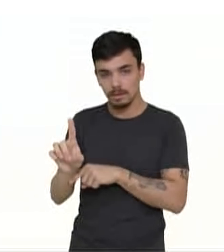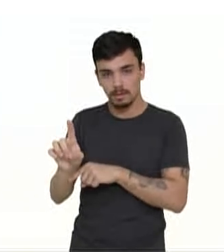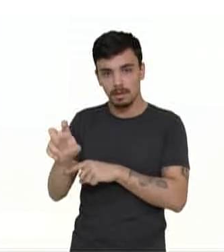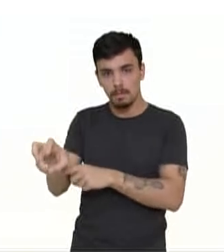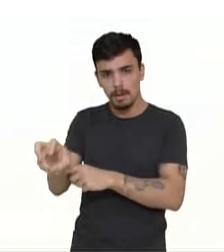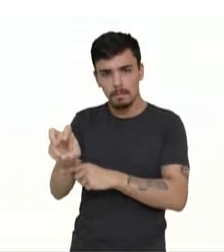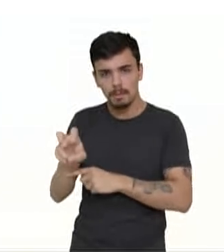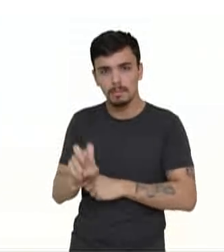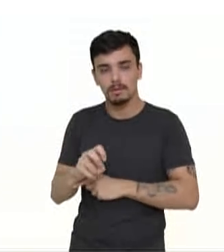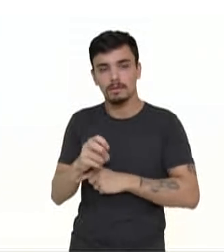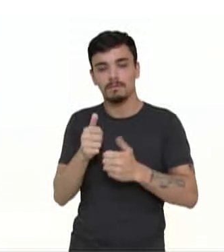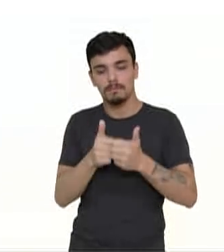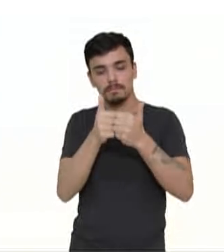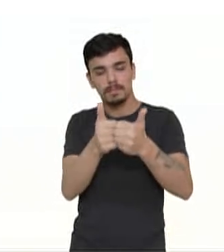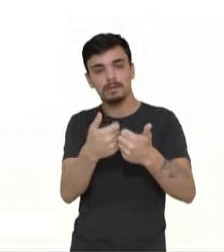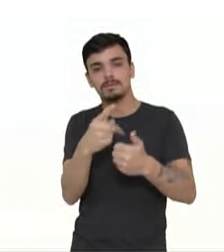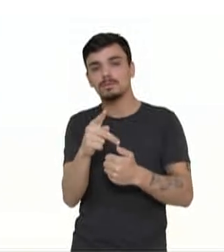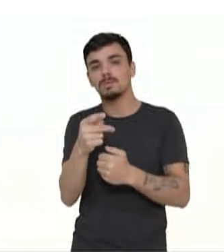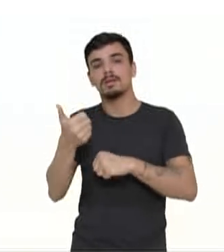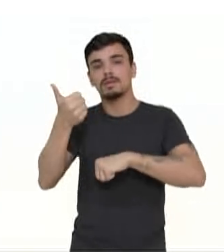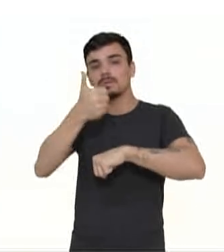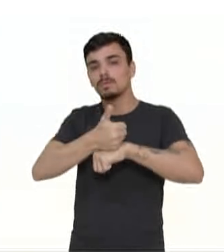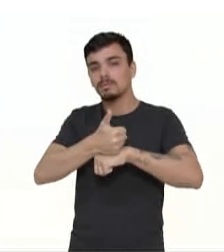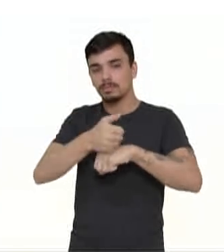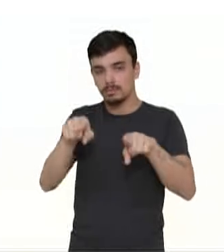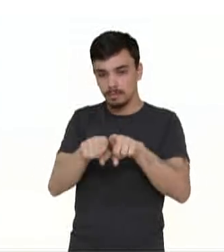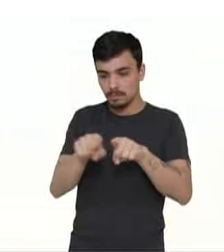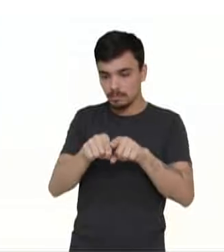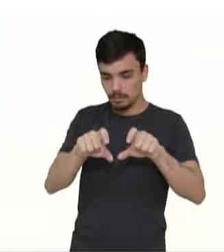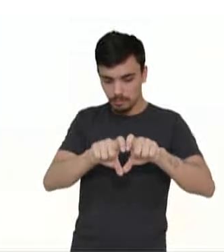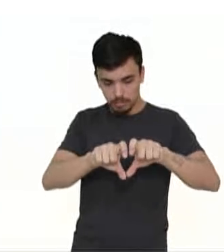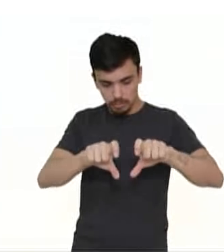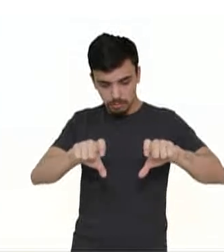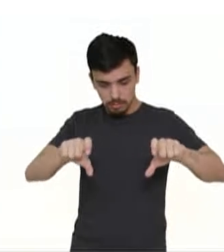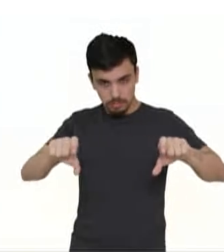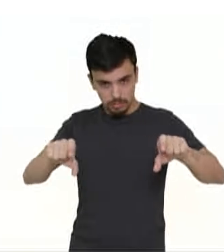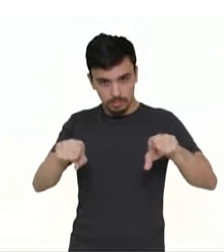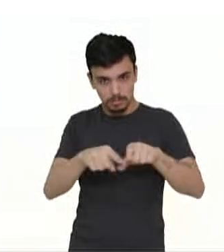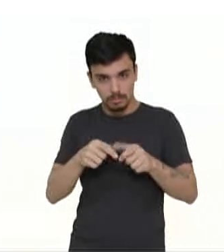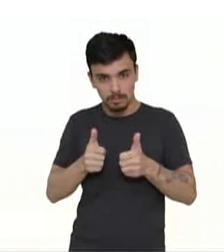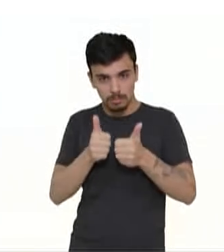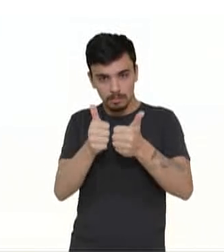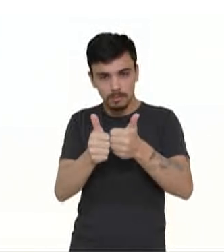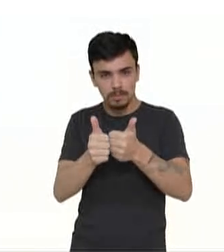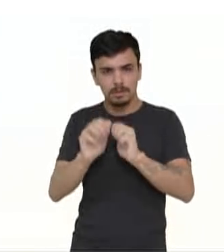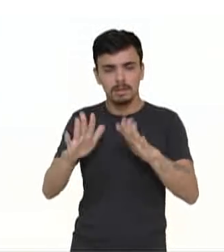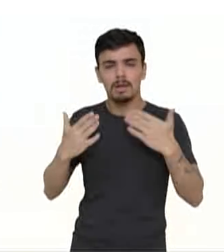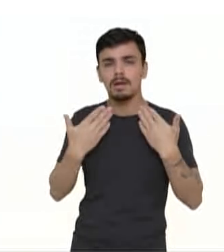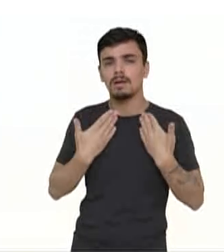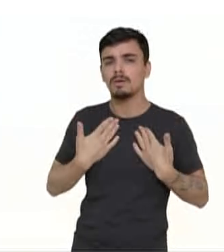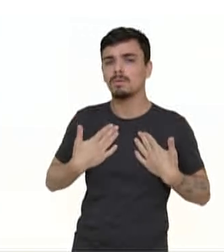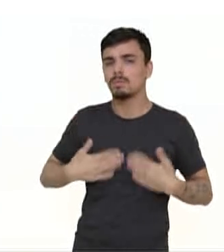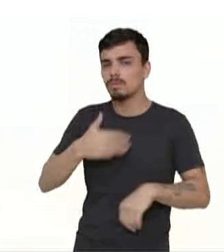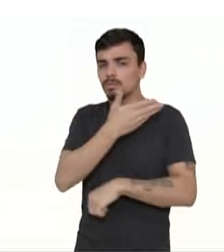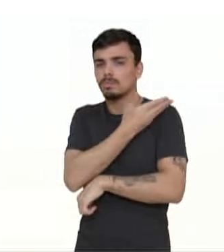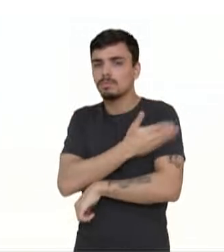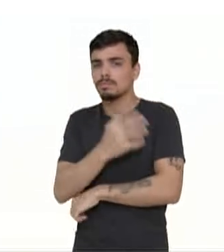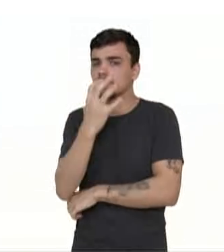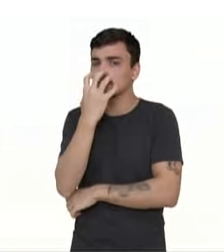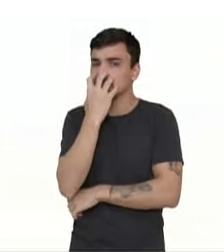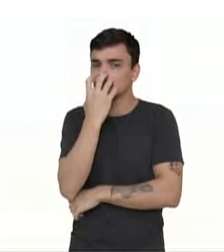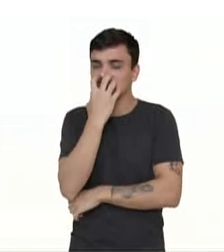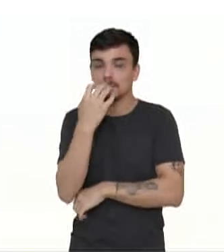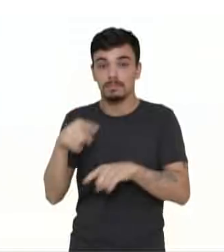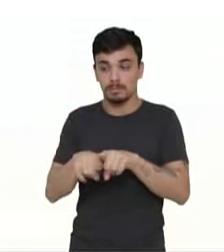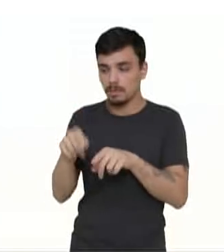à frente de sua dona, arrastando seu comprimento. Desprevenido, acostumado, cachorro.